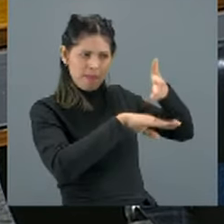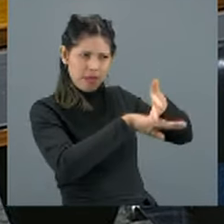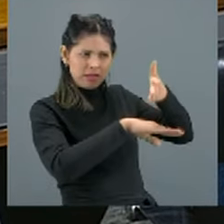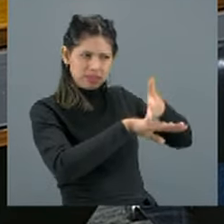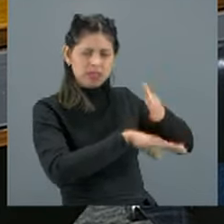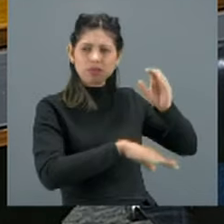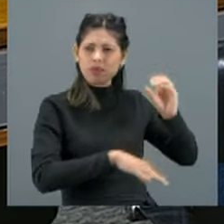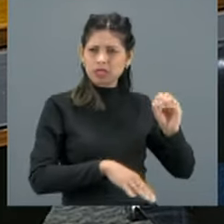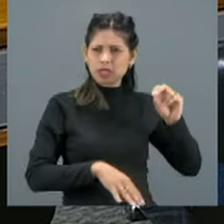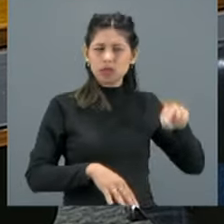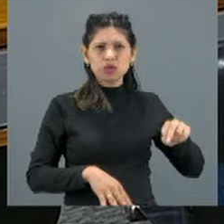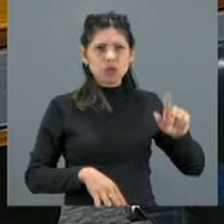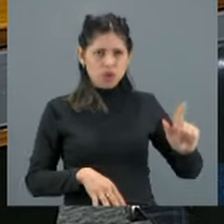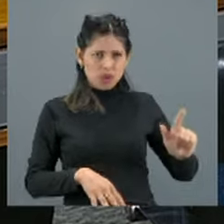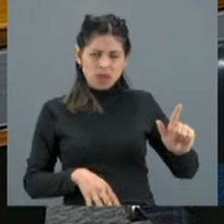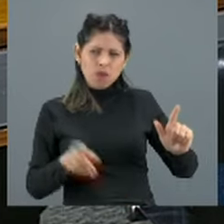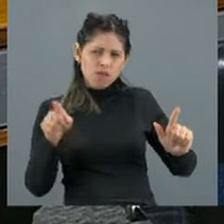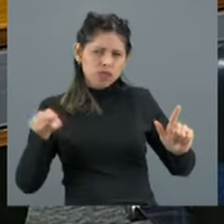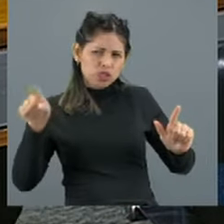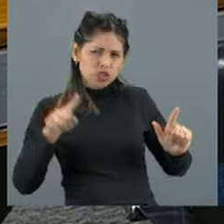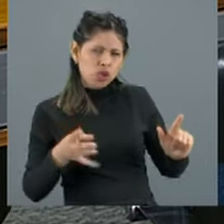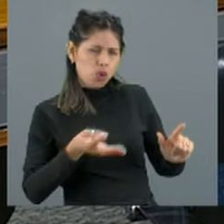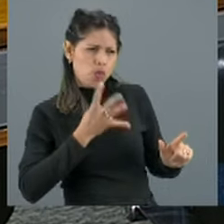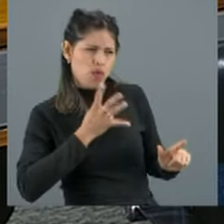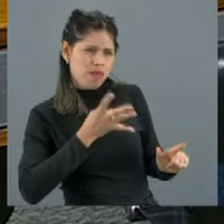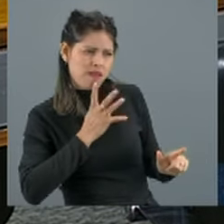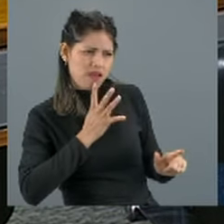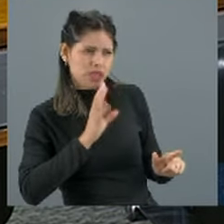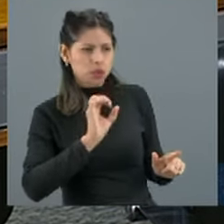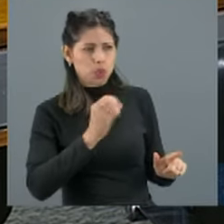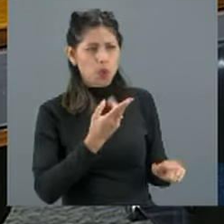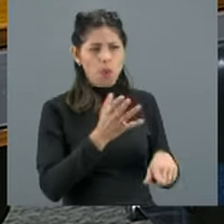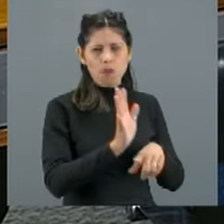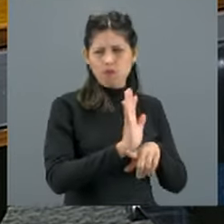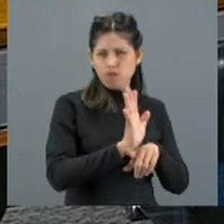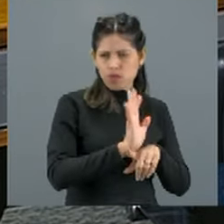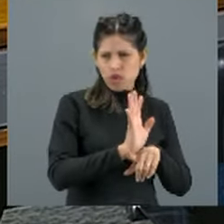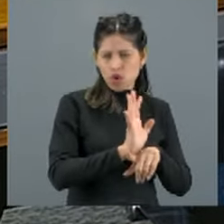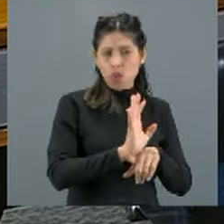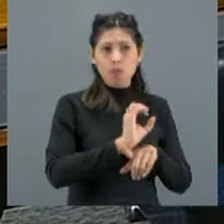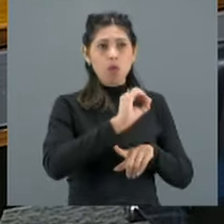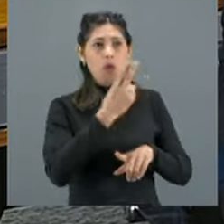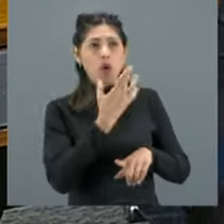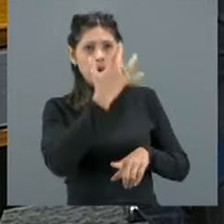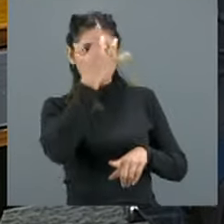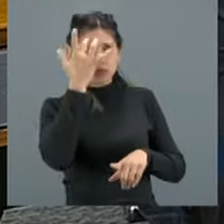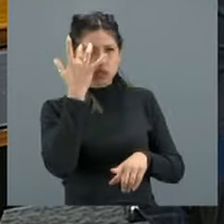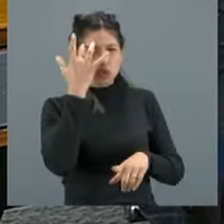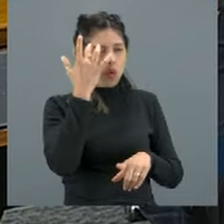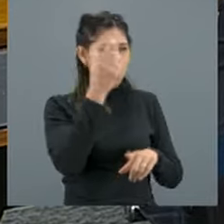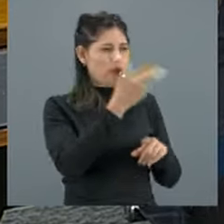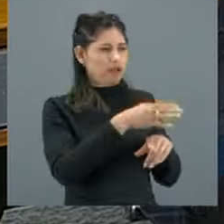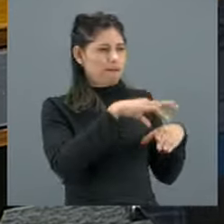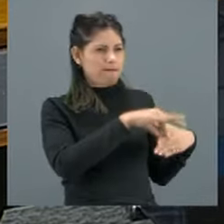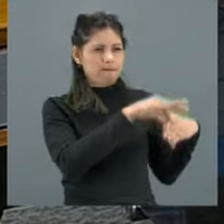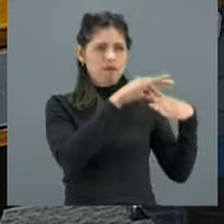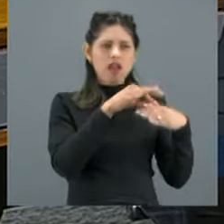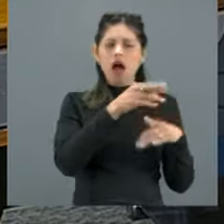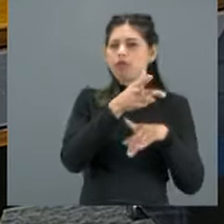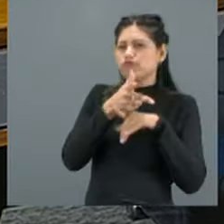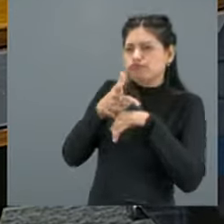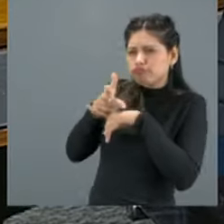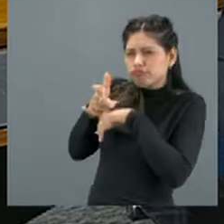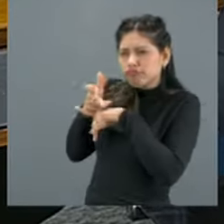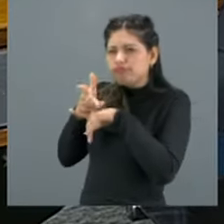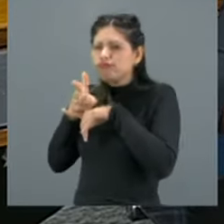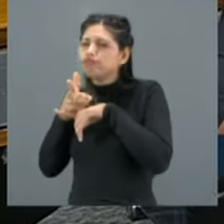ONGs? Já fez parte de algum filme, de algum cineasta que foi lá fazer um vídeo, dizendo, vou mostrar a vida do